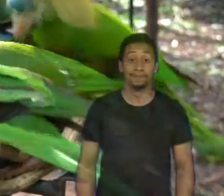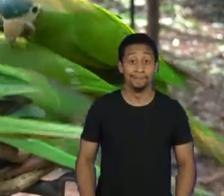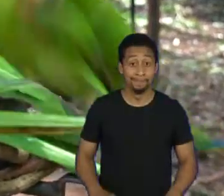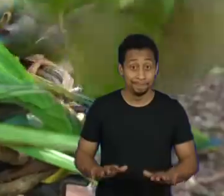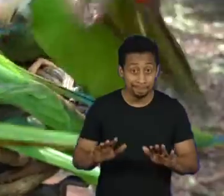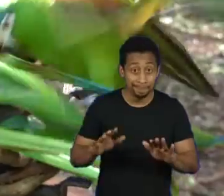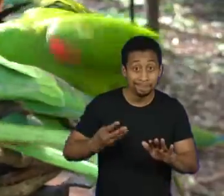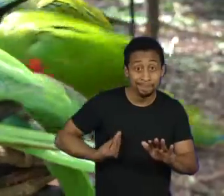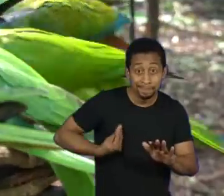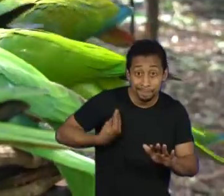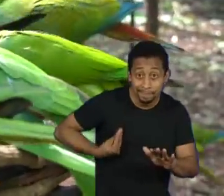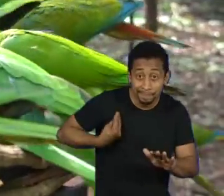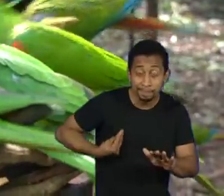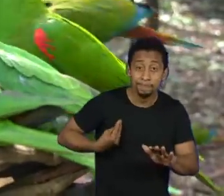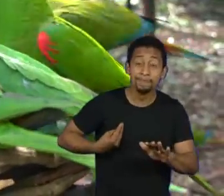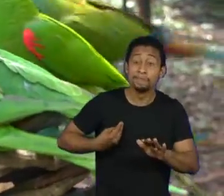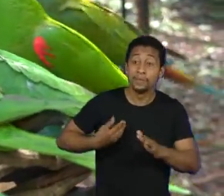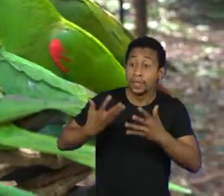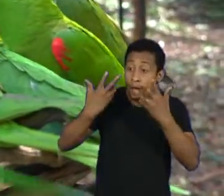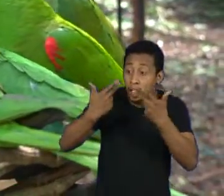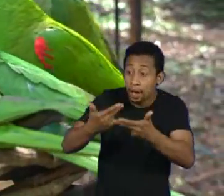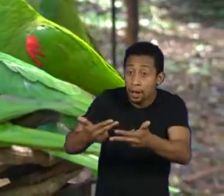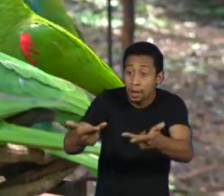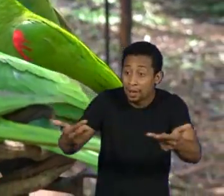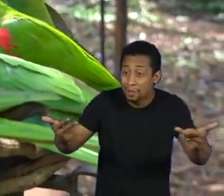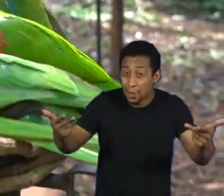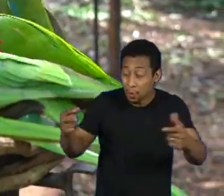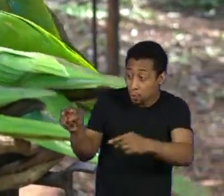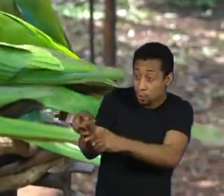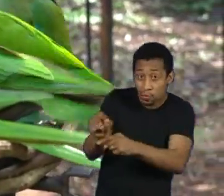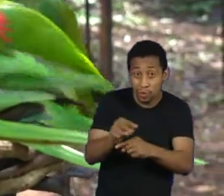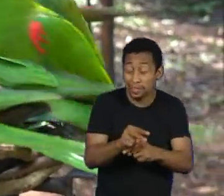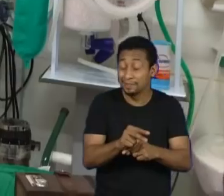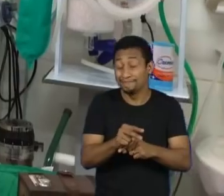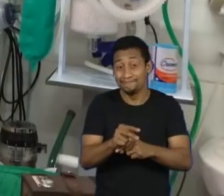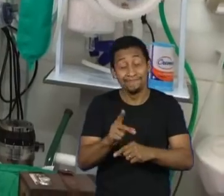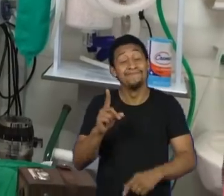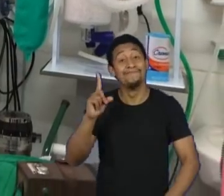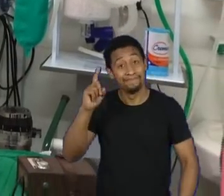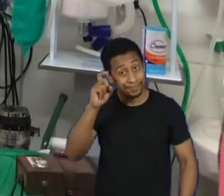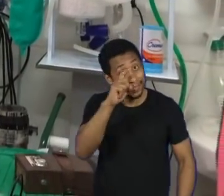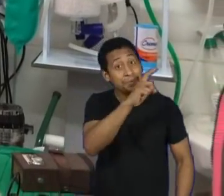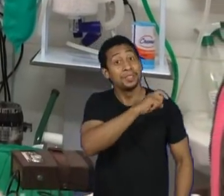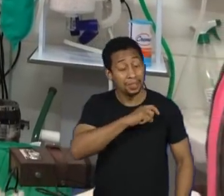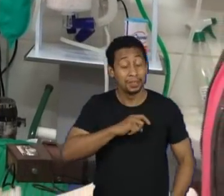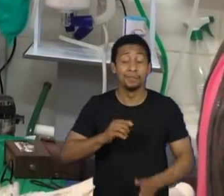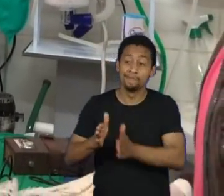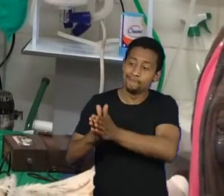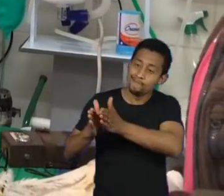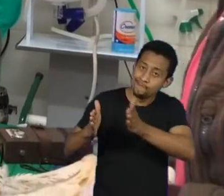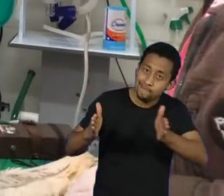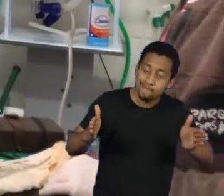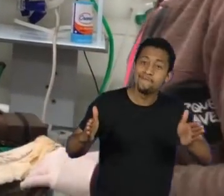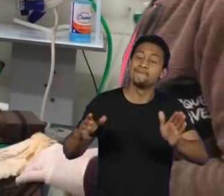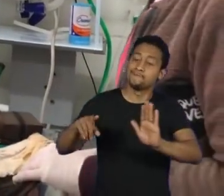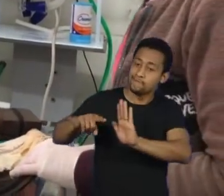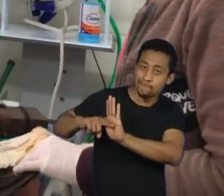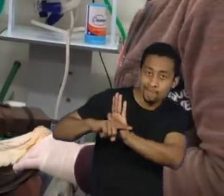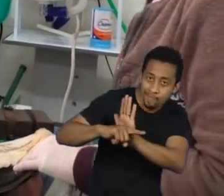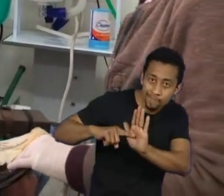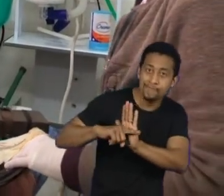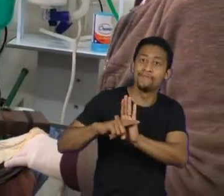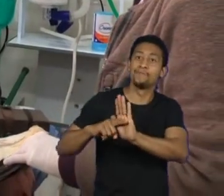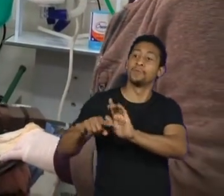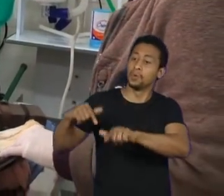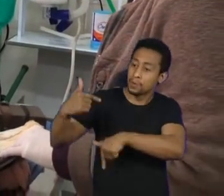Garantir a sobrevivência de espécies silvestres não é missão fácil. Leva tempo, envolve pesquisa,